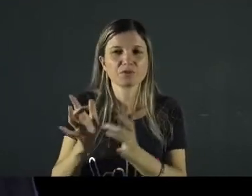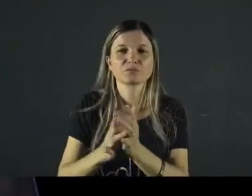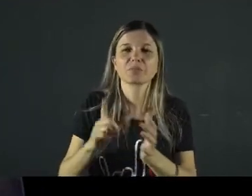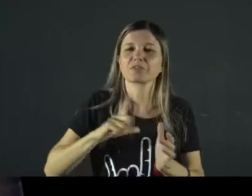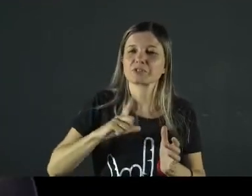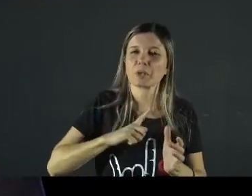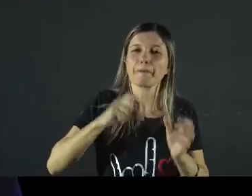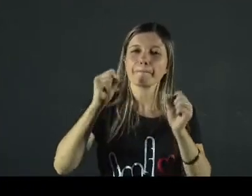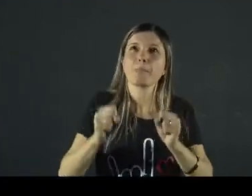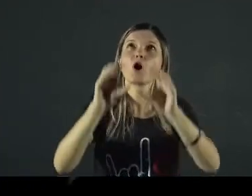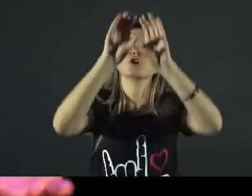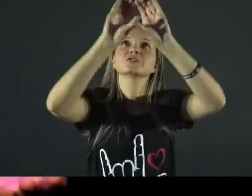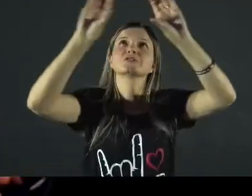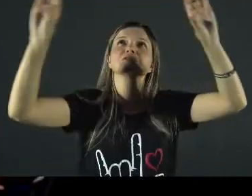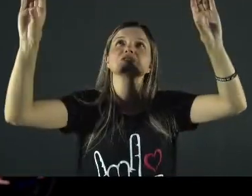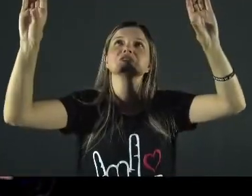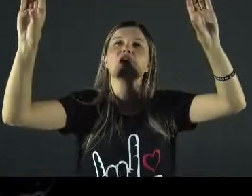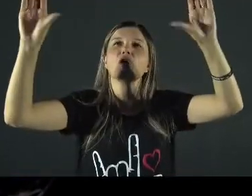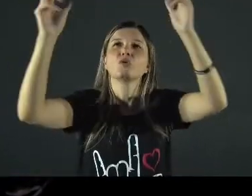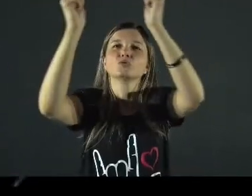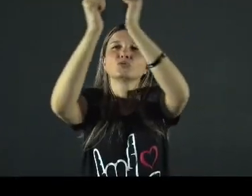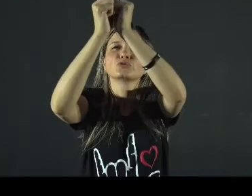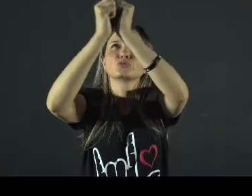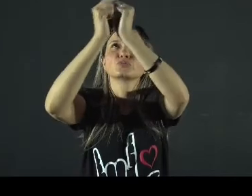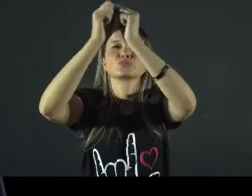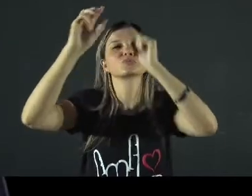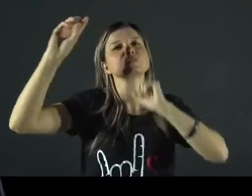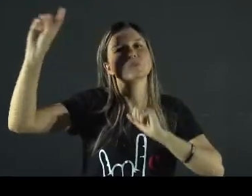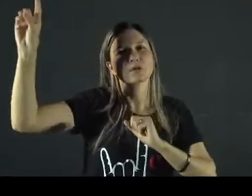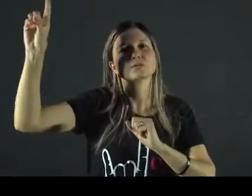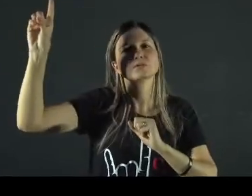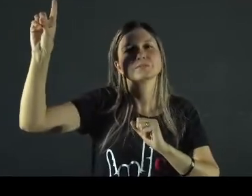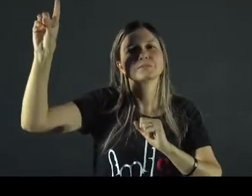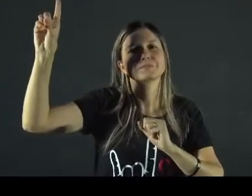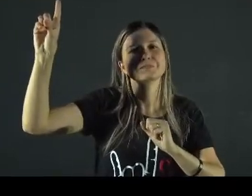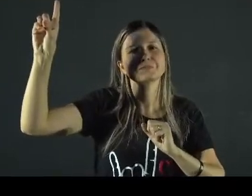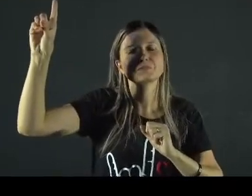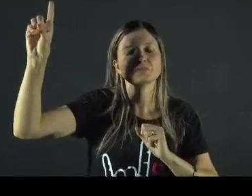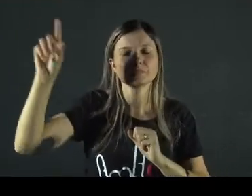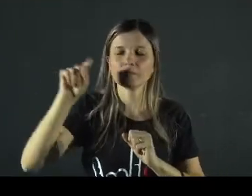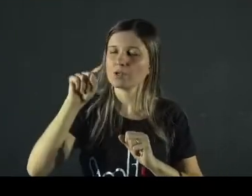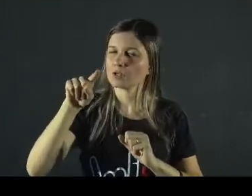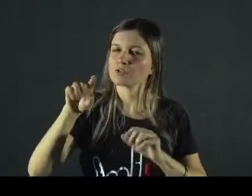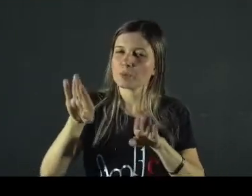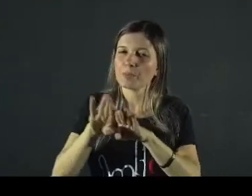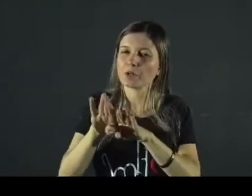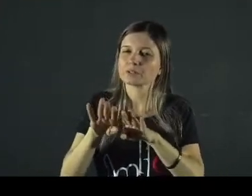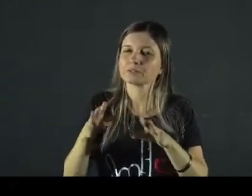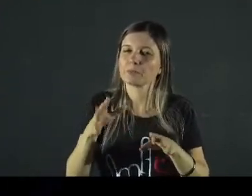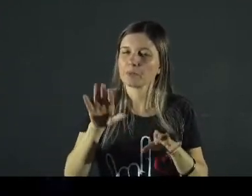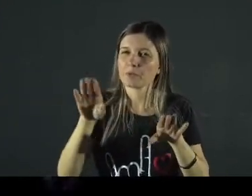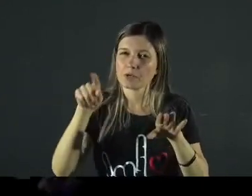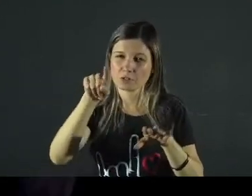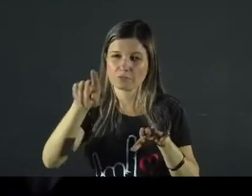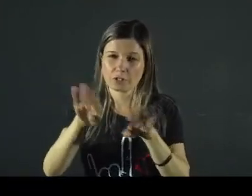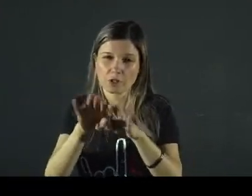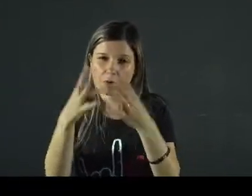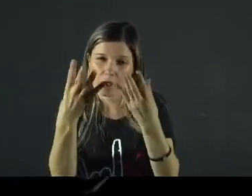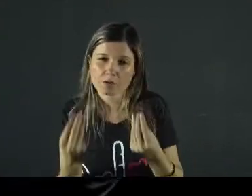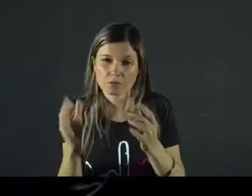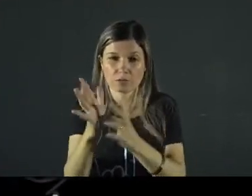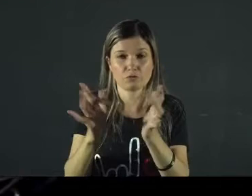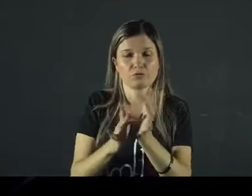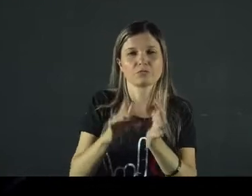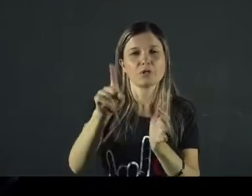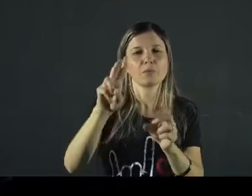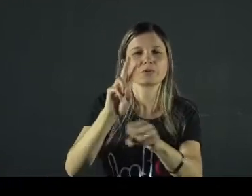a morar na Nova Jerusalém? E que Ele possa, através de você aceitá-lo, Ele começar a cuidar de você, das suas coisas, da